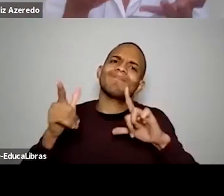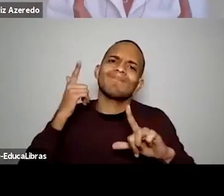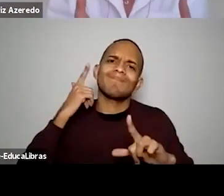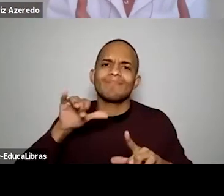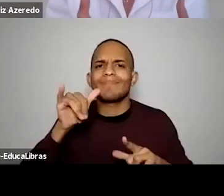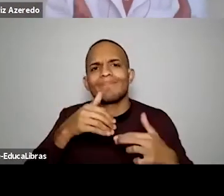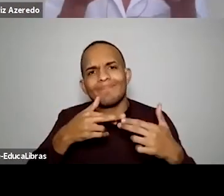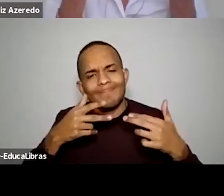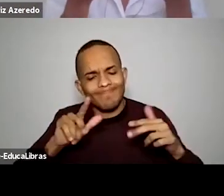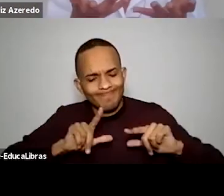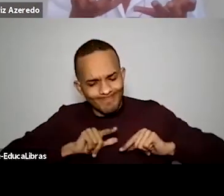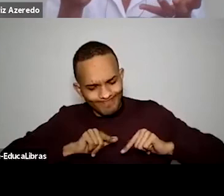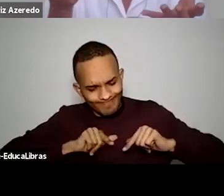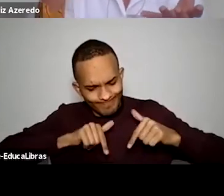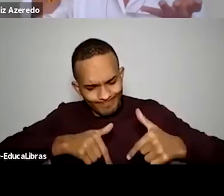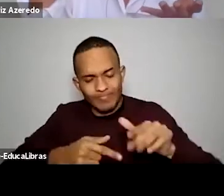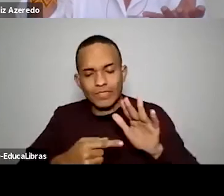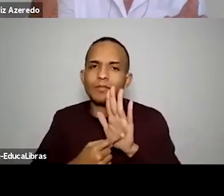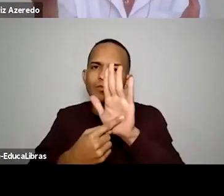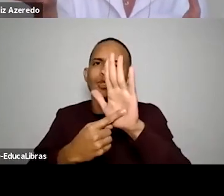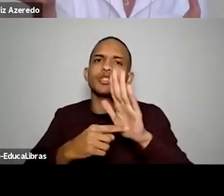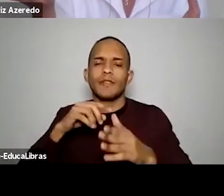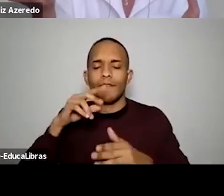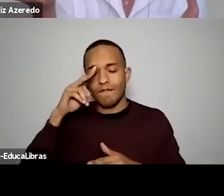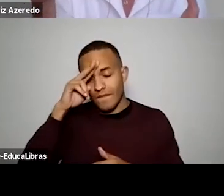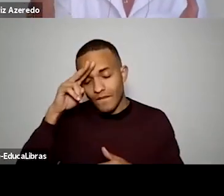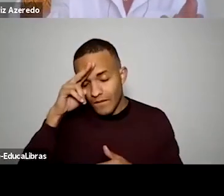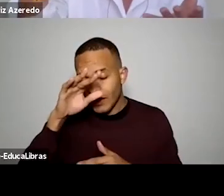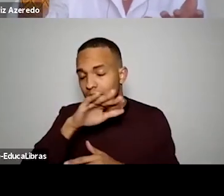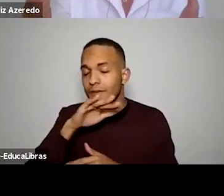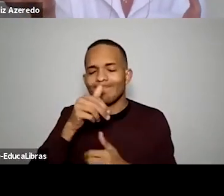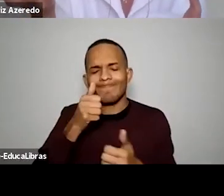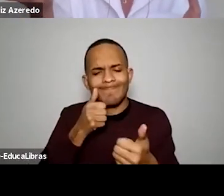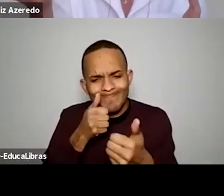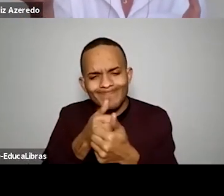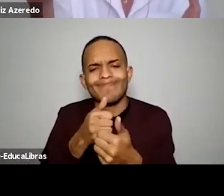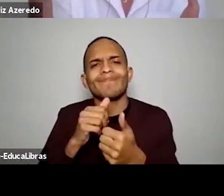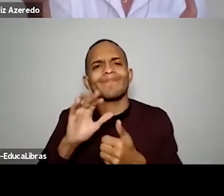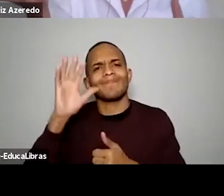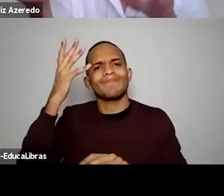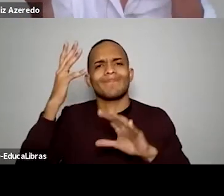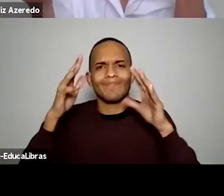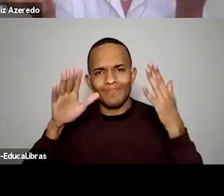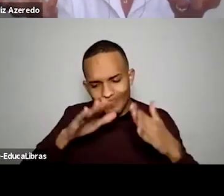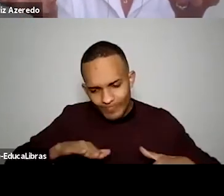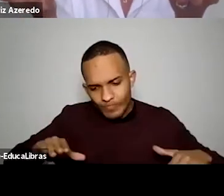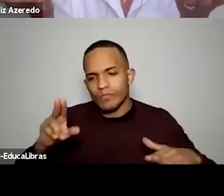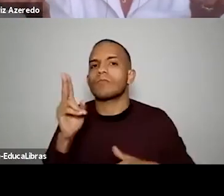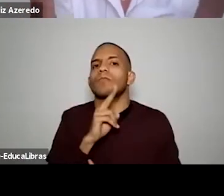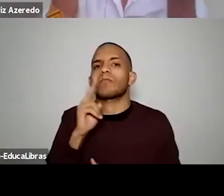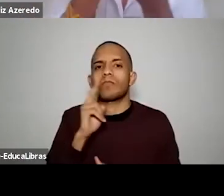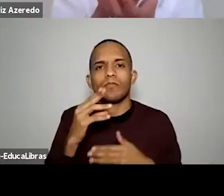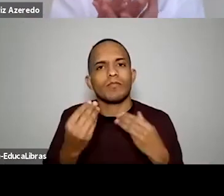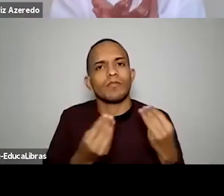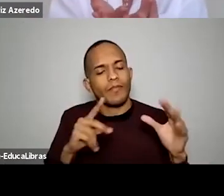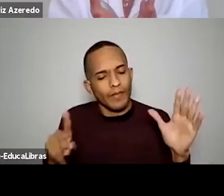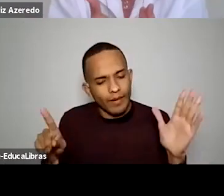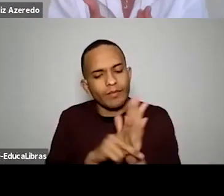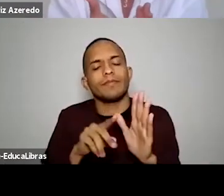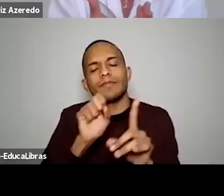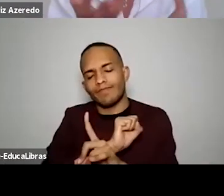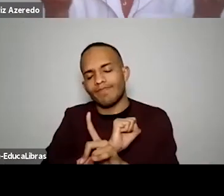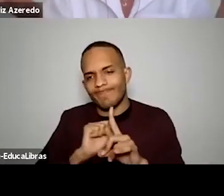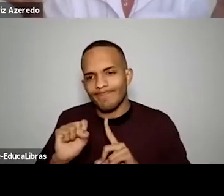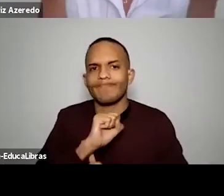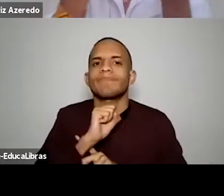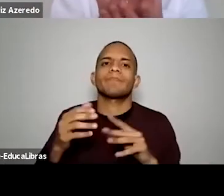que mostrem a potência, né? Aproximem essas causas, essas emergências, né? Da sociedade e faça